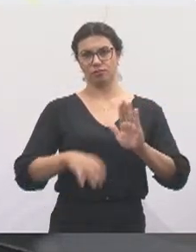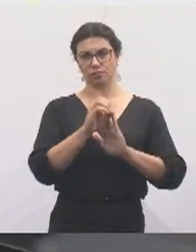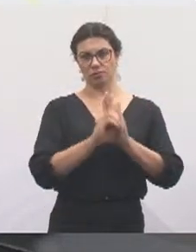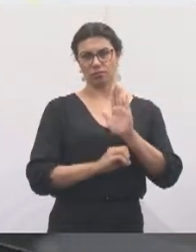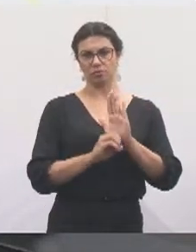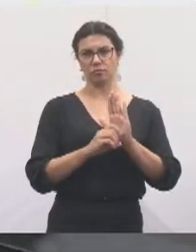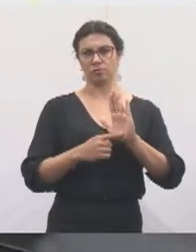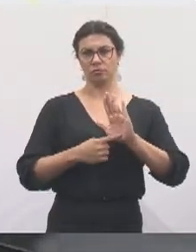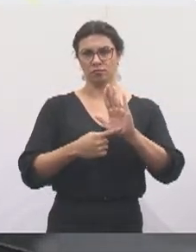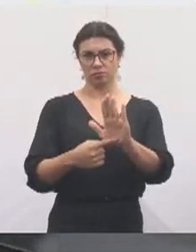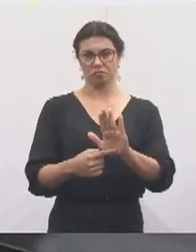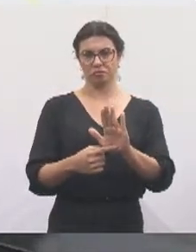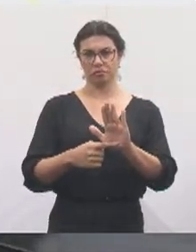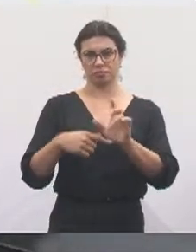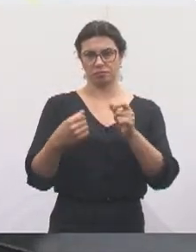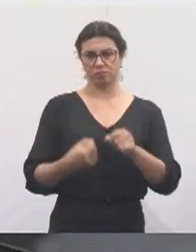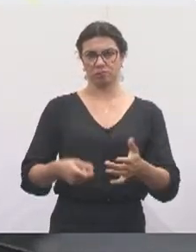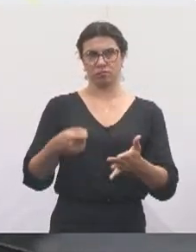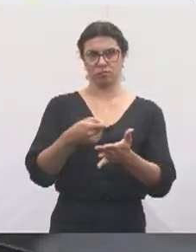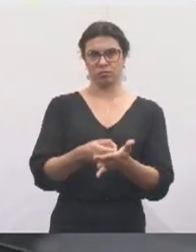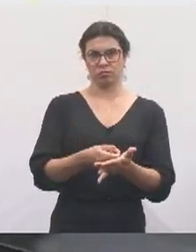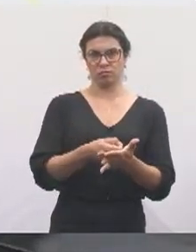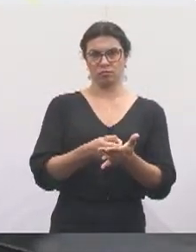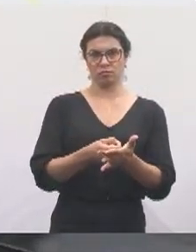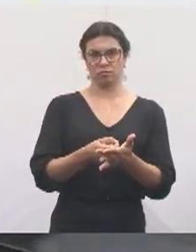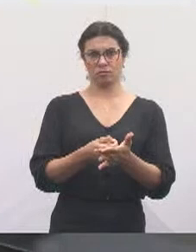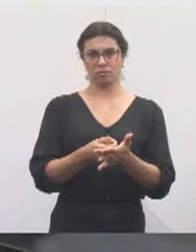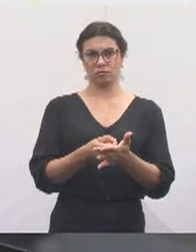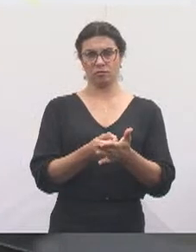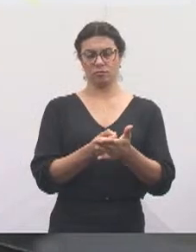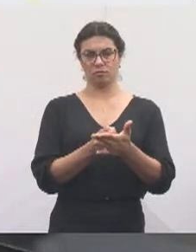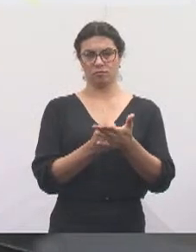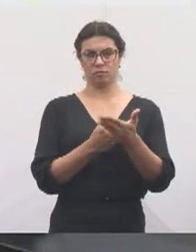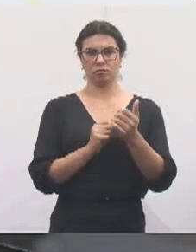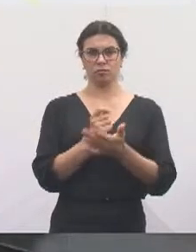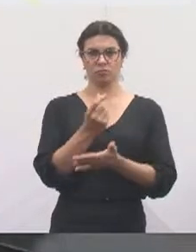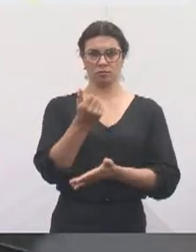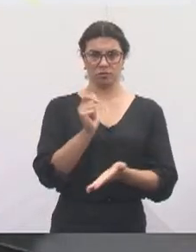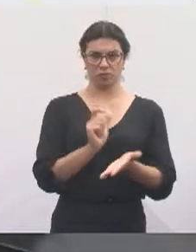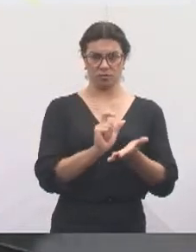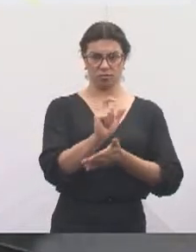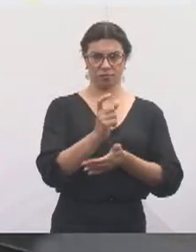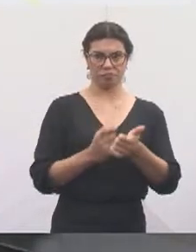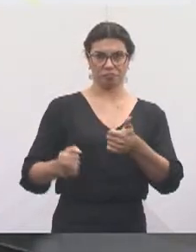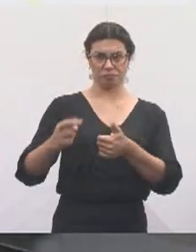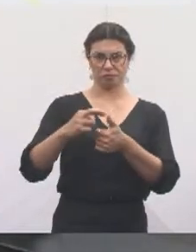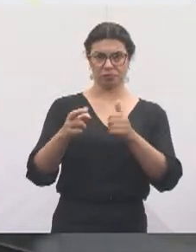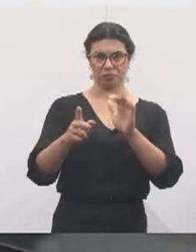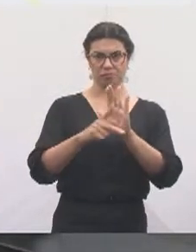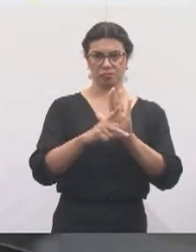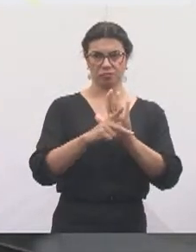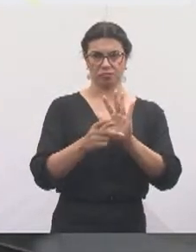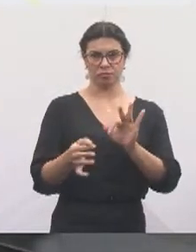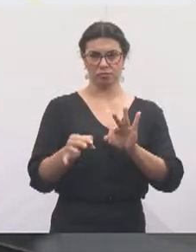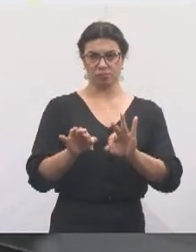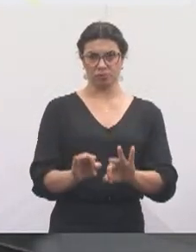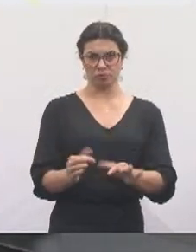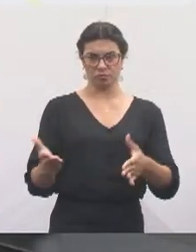determinar exigência emenda do cargo próprio secretaria a qual ao fim do